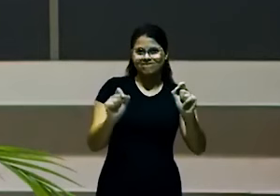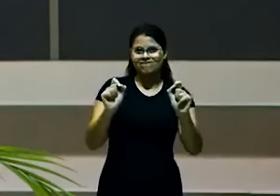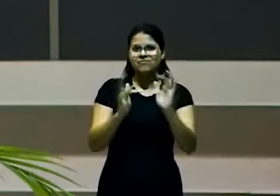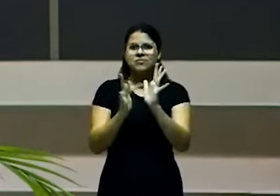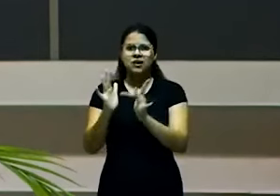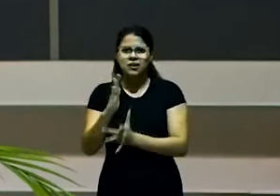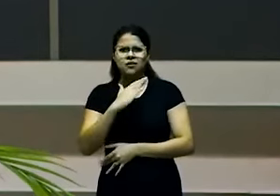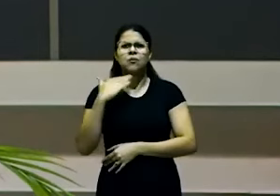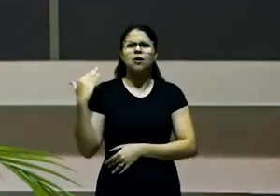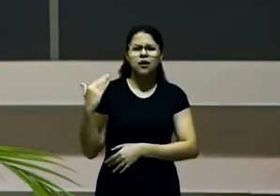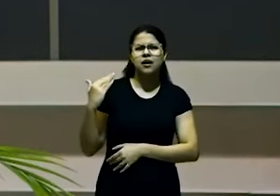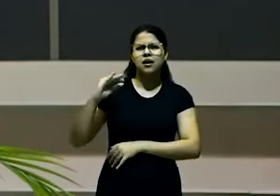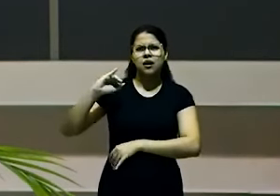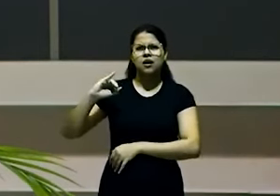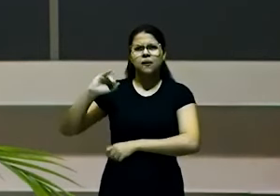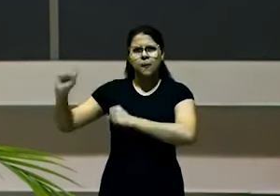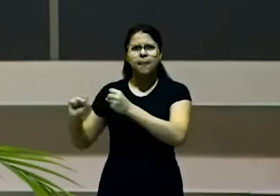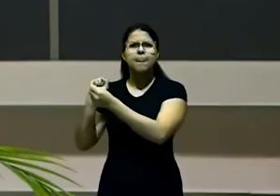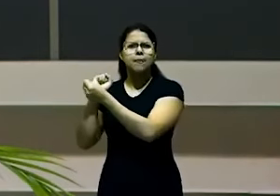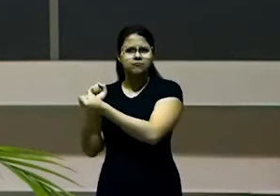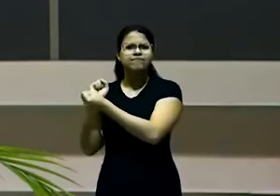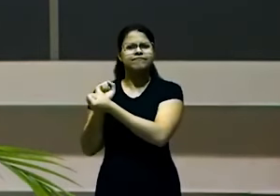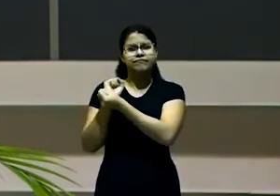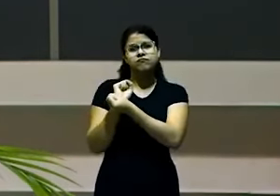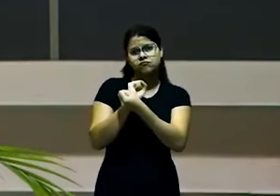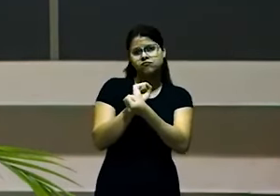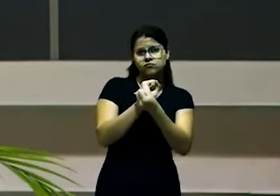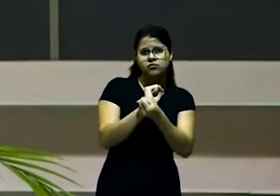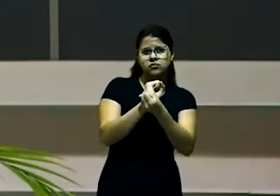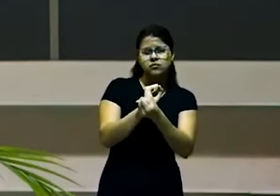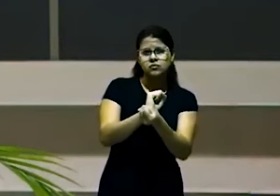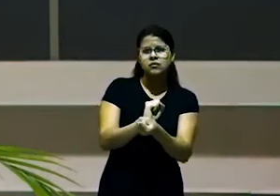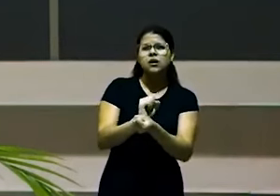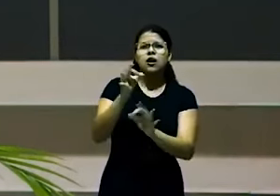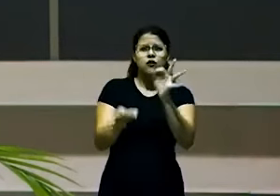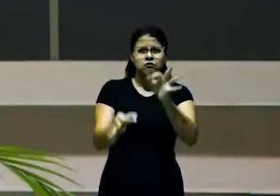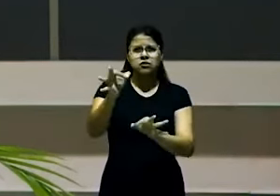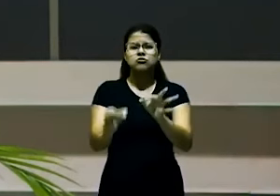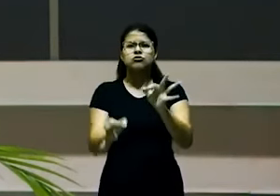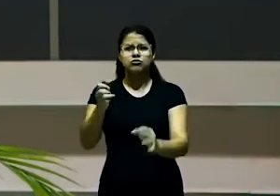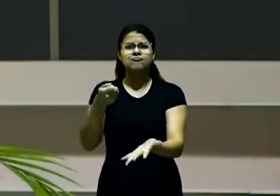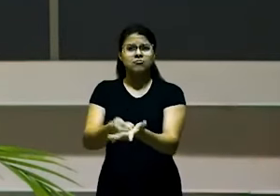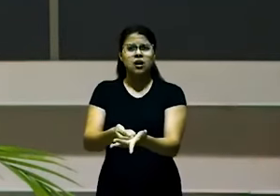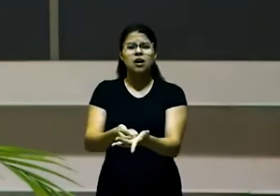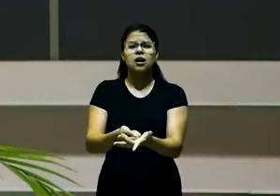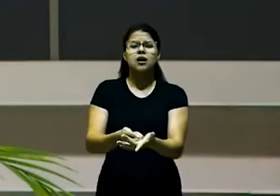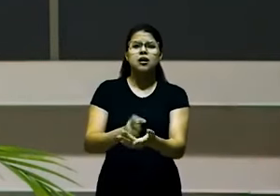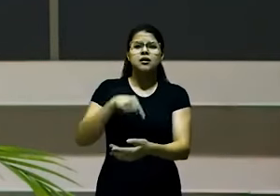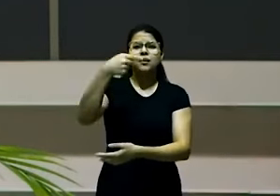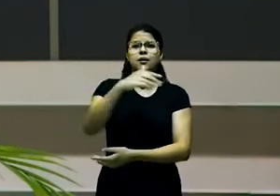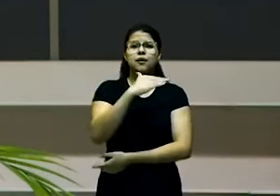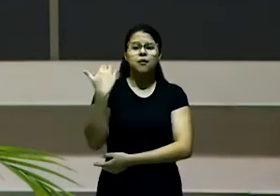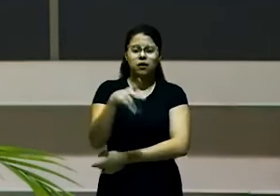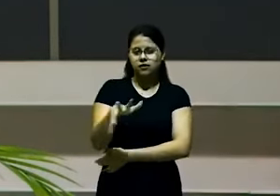homens o pegariam ele seria preso ele seria condenado e ele seria